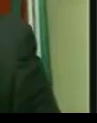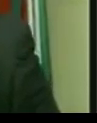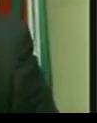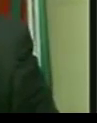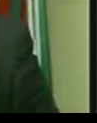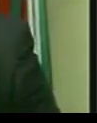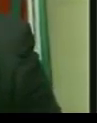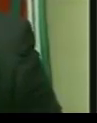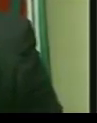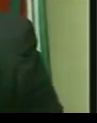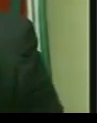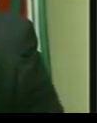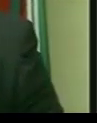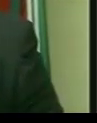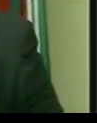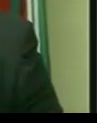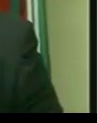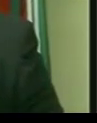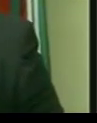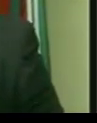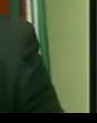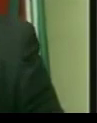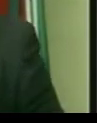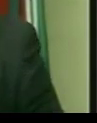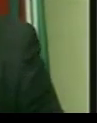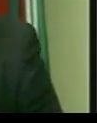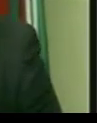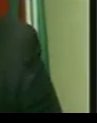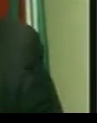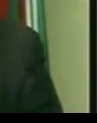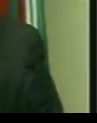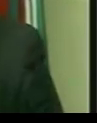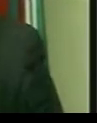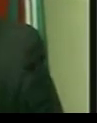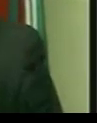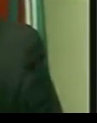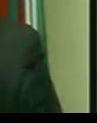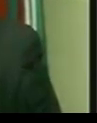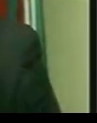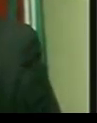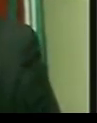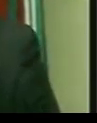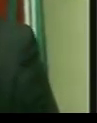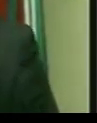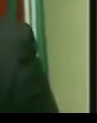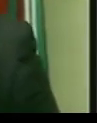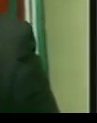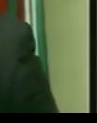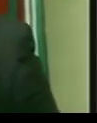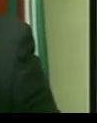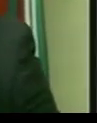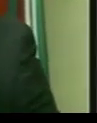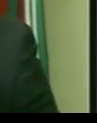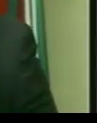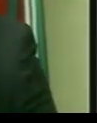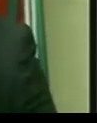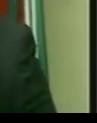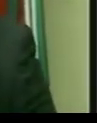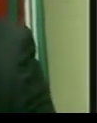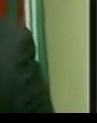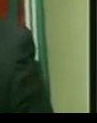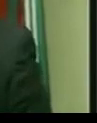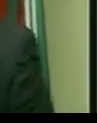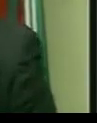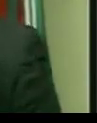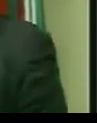seja estadualizada e que essa rodovia também, que é muito importante para a nossa região, que é uma rodovia do acesso sul da